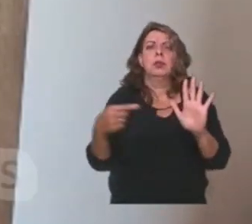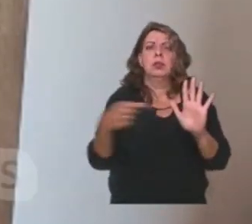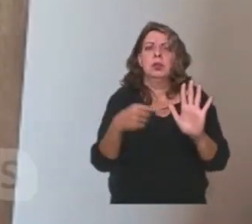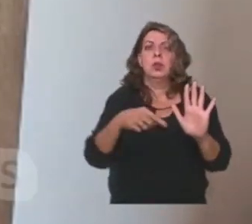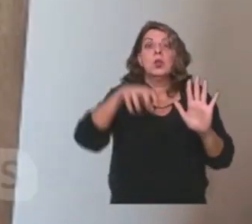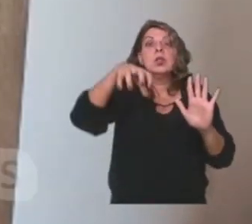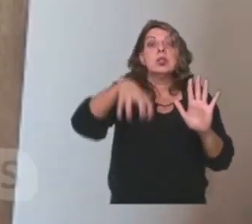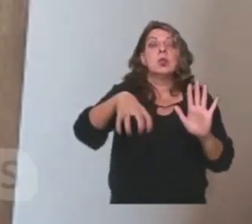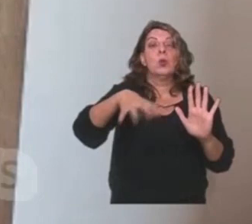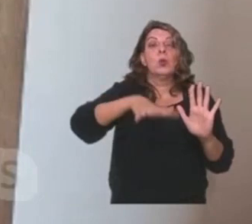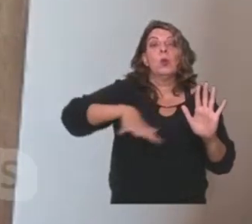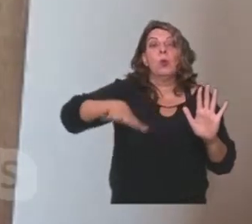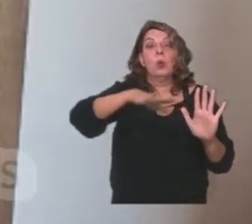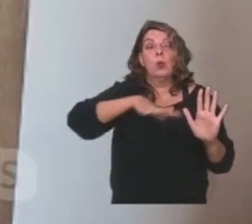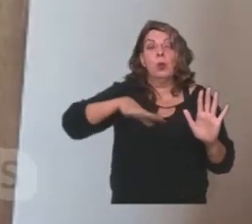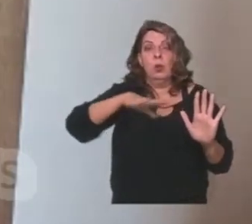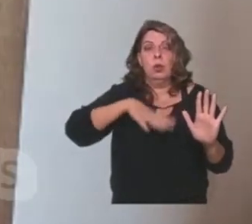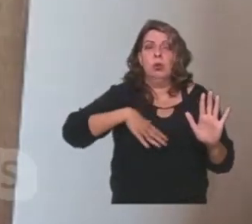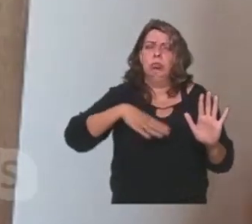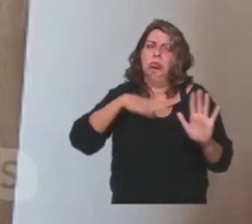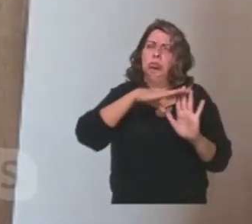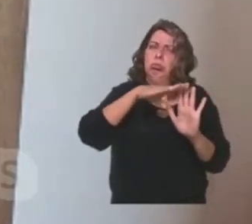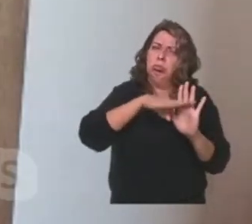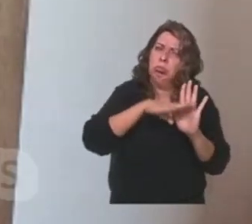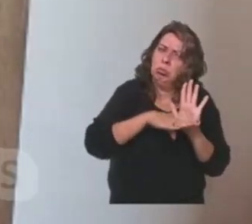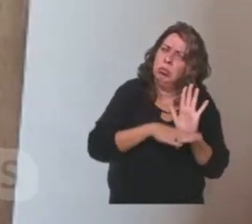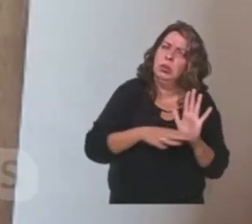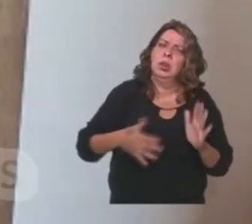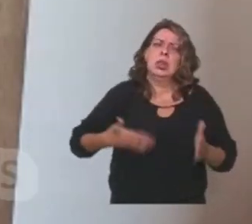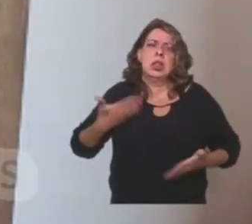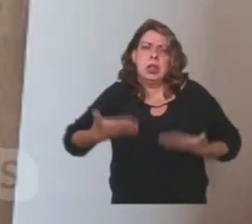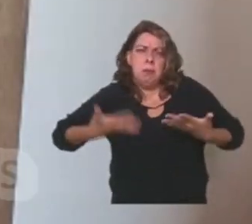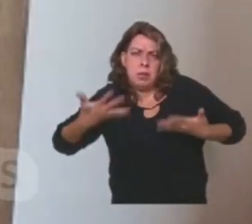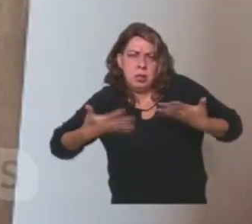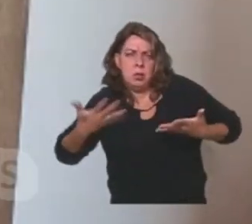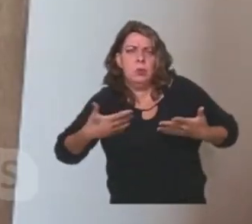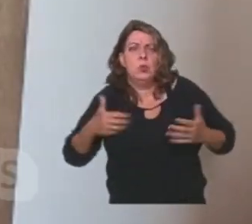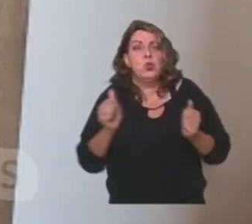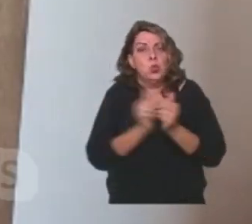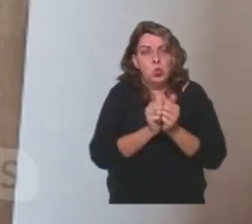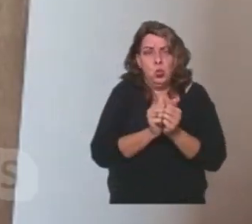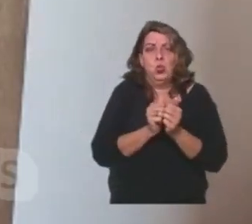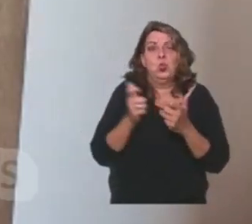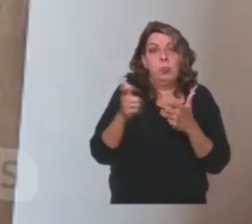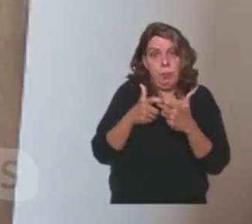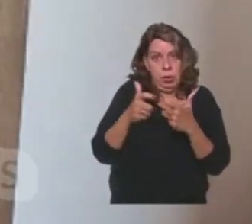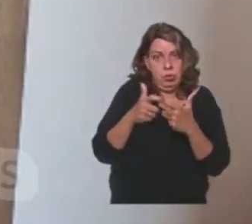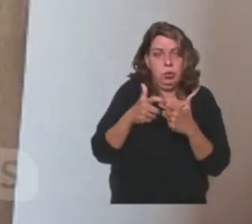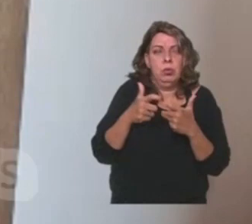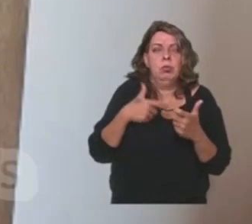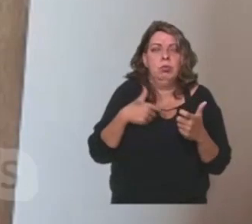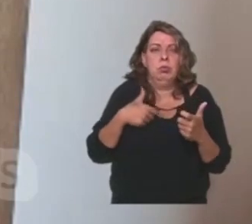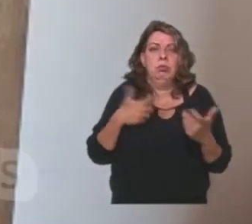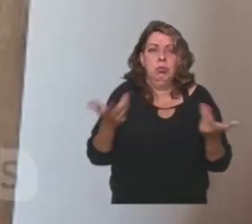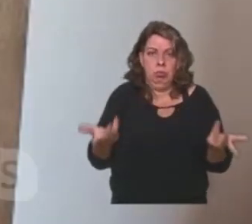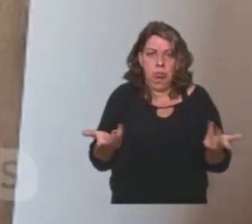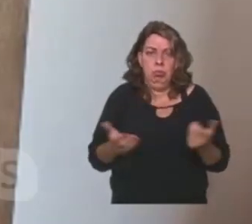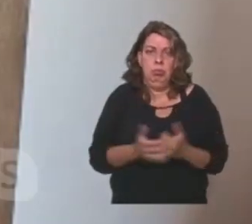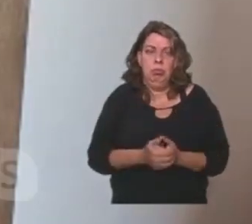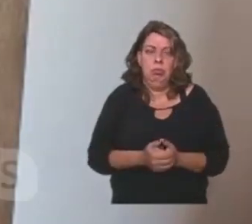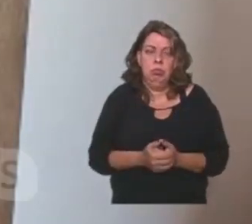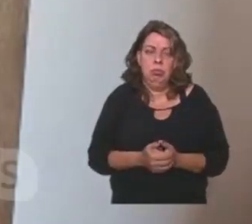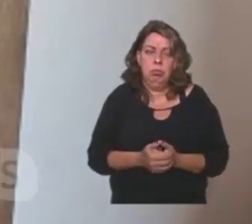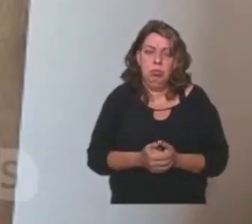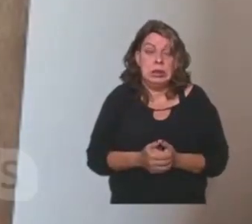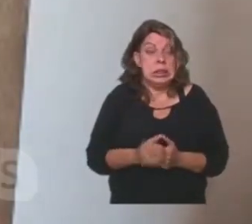centro de oncologia, para o protocolo de tratamento, junto ao pediatra oncológico. Caso não seja fechado o